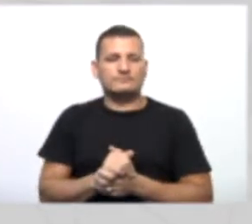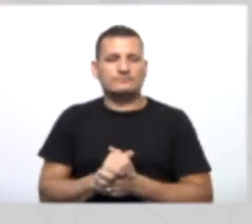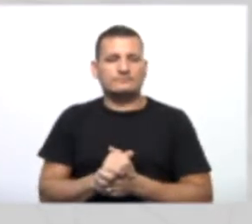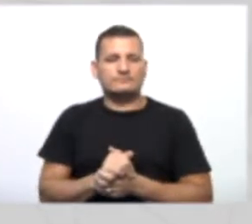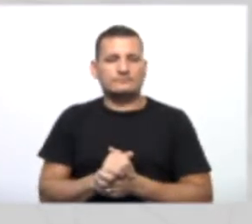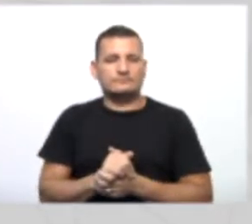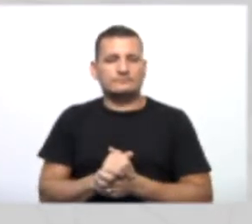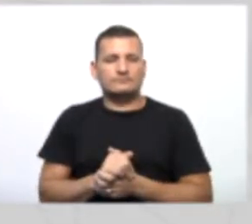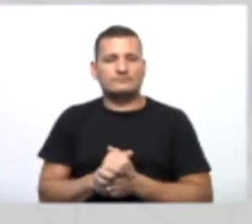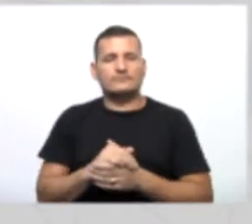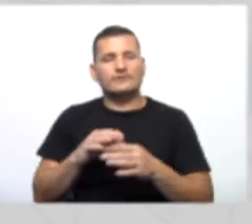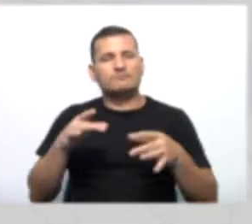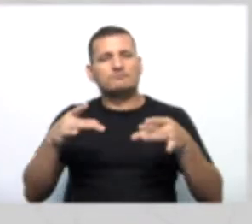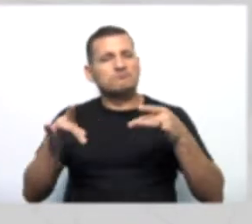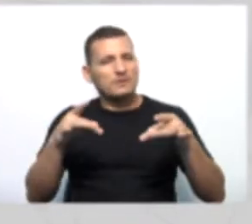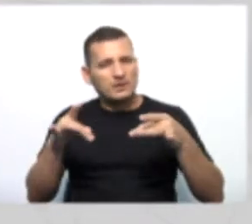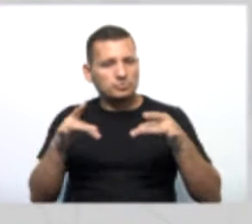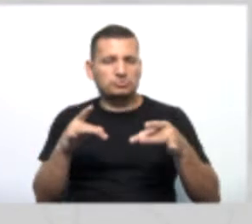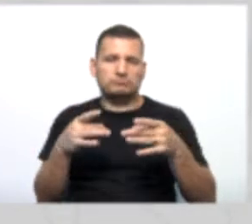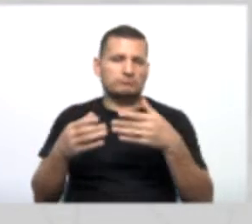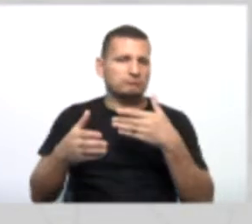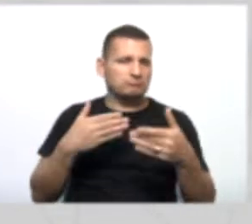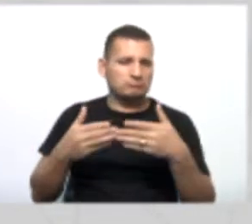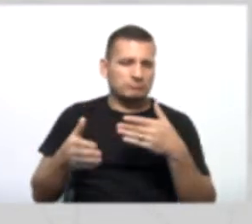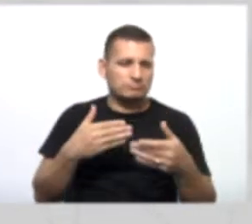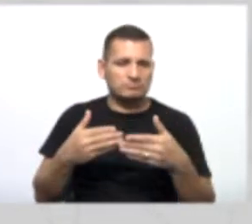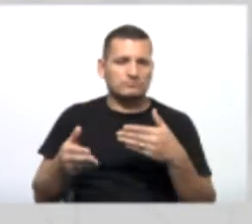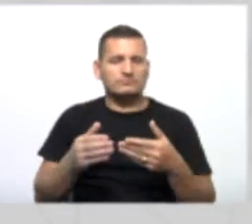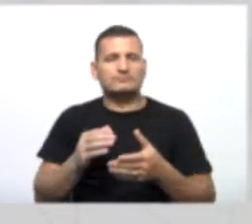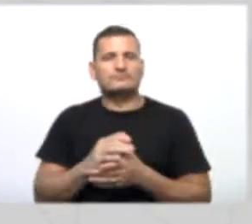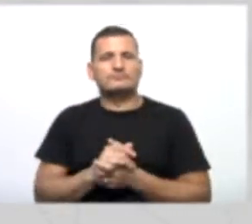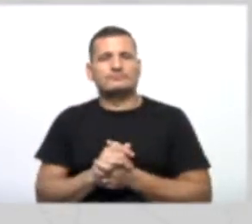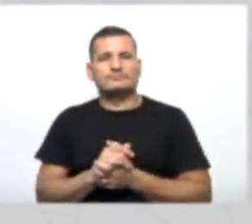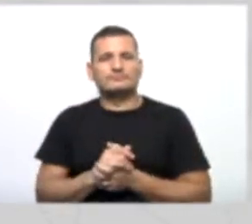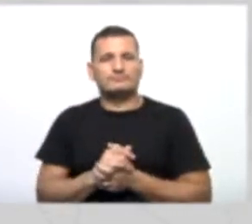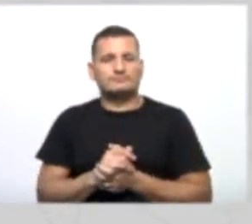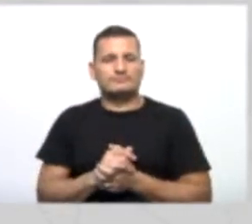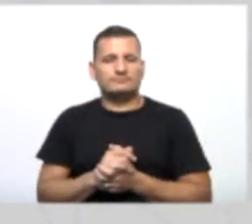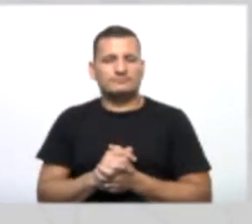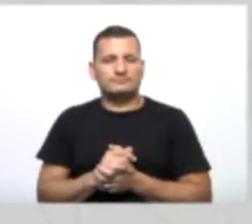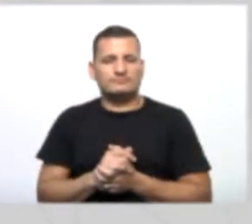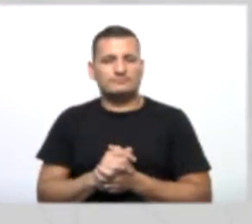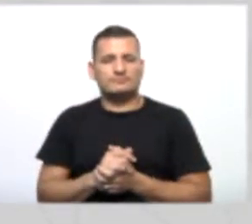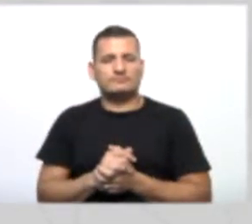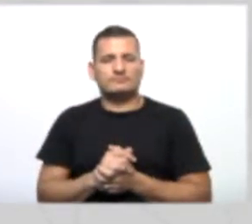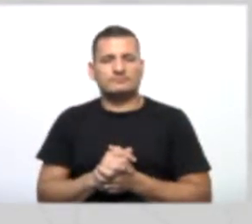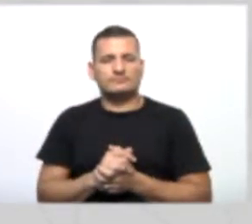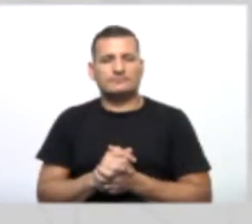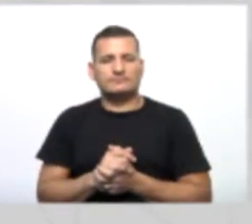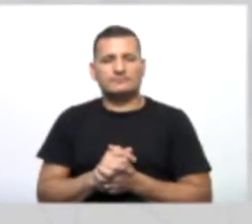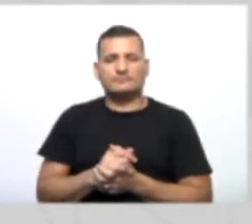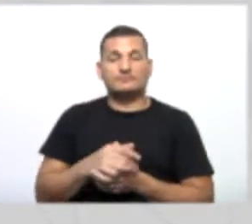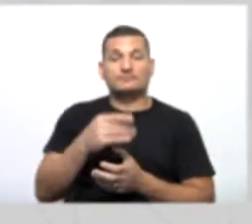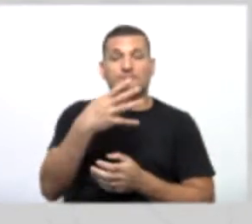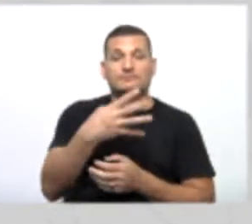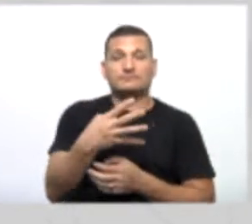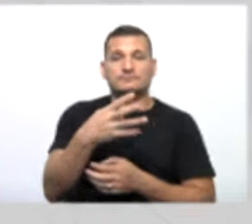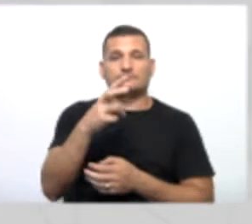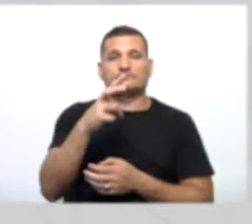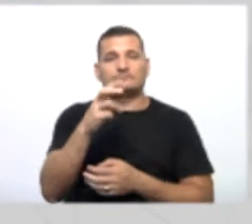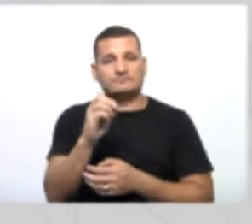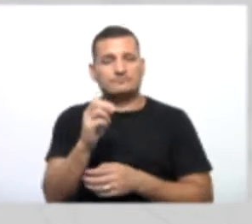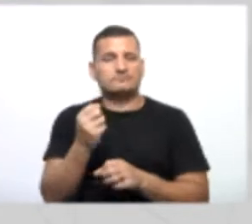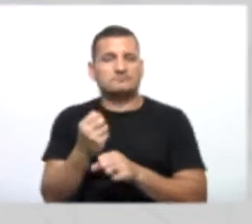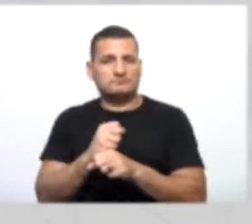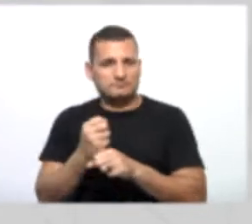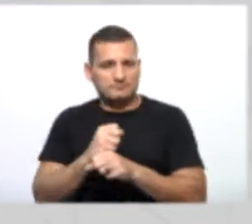na pasta de dente, na escova de dente, plástico nessa lousa que eu estou digitando aqui, não é? 450